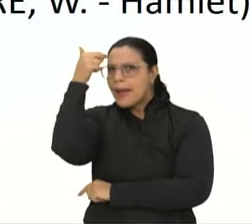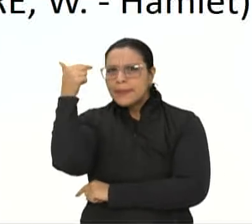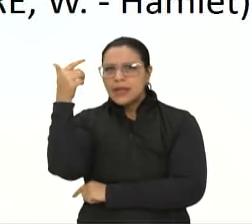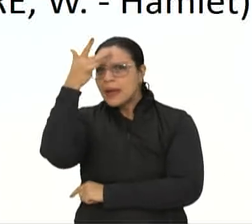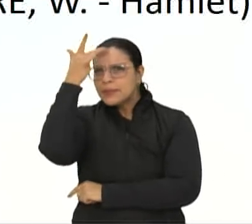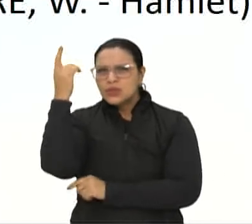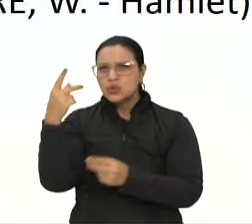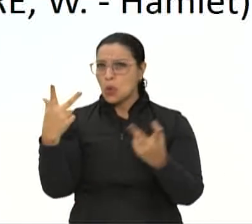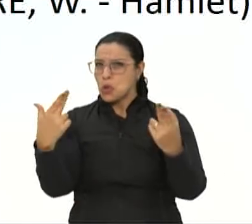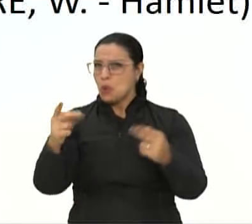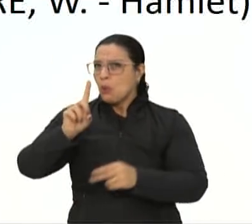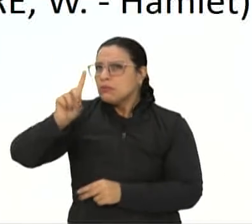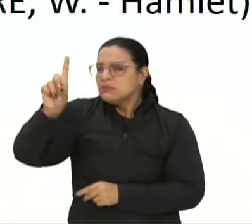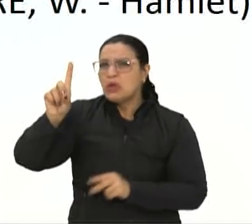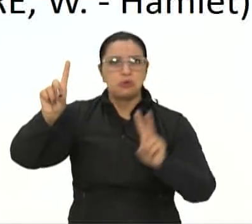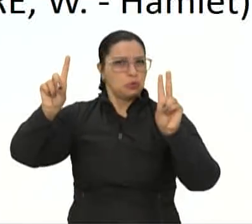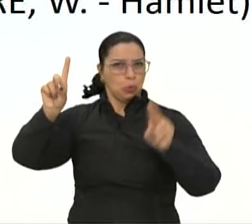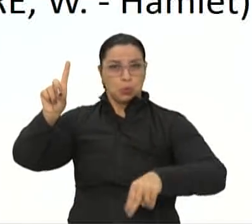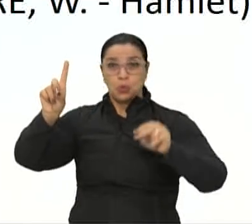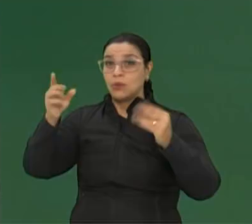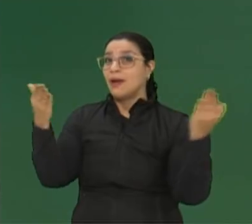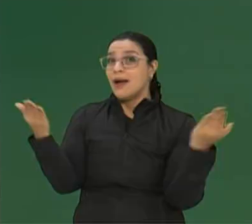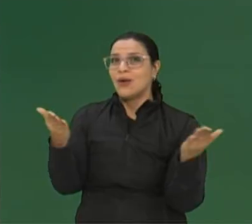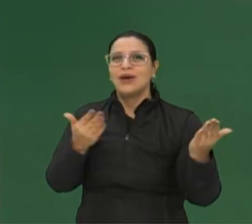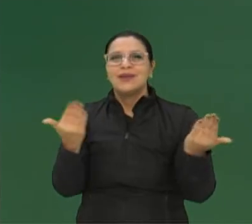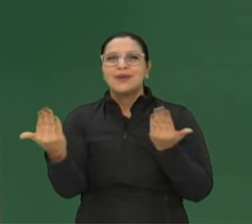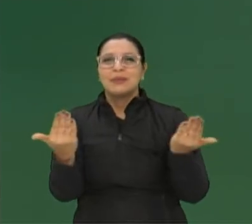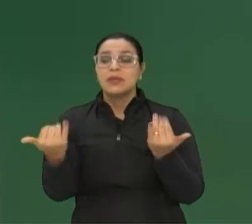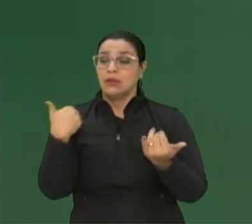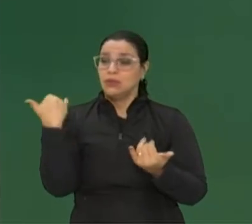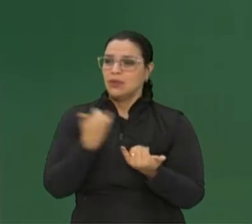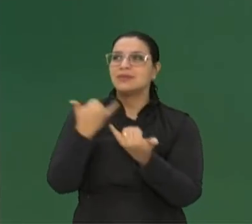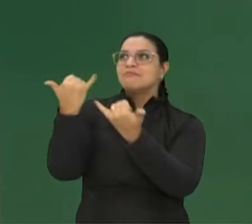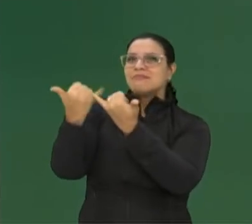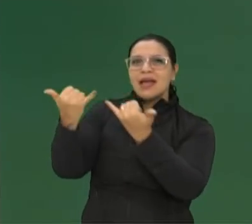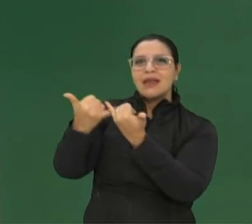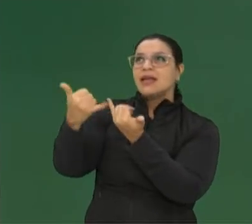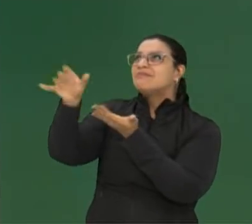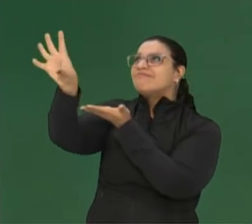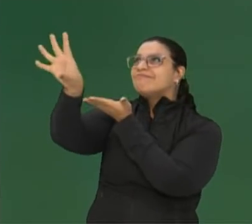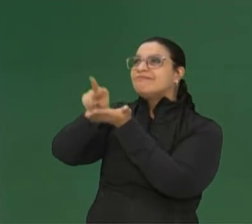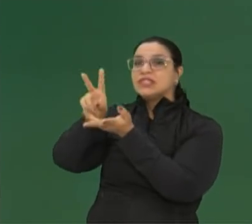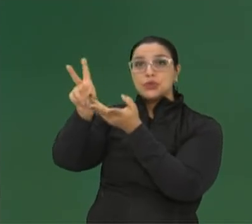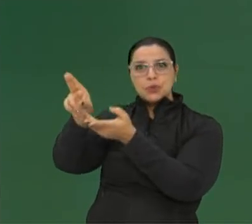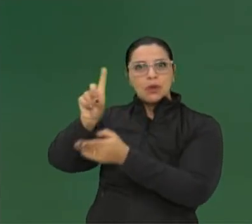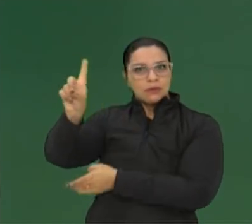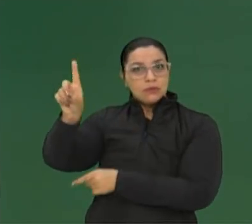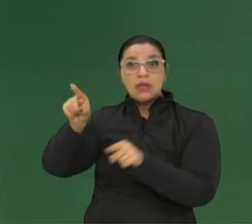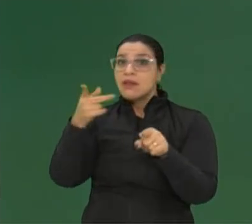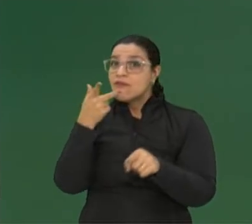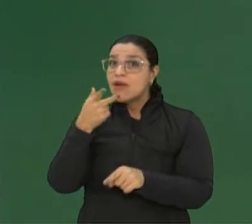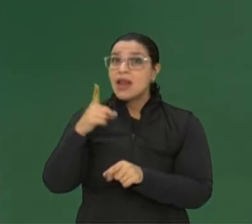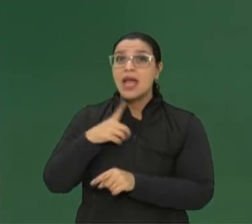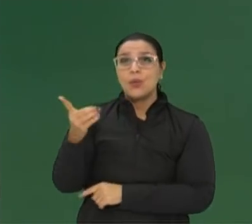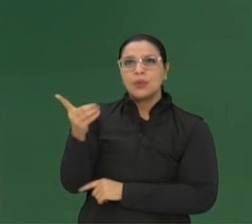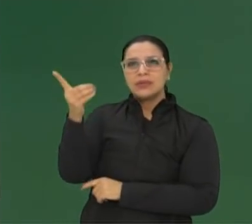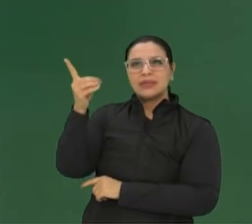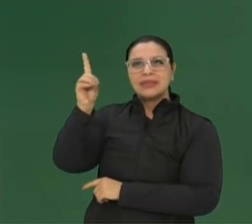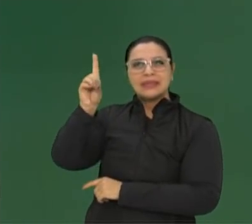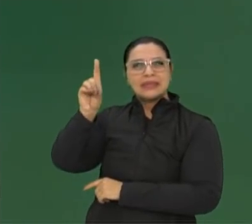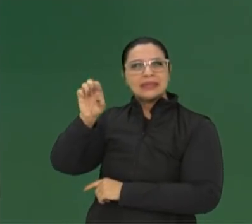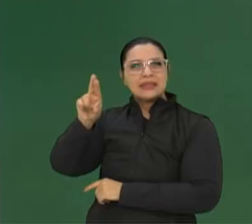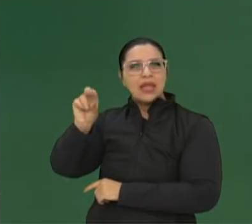se colocar como um Deus, né? Mas agora aqui no Renascimento eles vão valorizar tanto o ser humano que até o Shakespeare chega a dizer um Deus